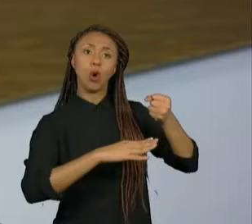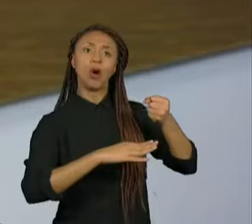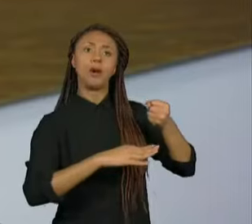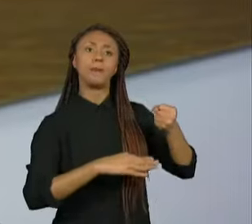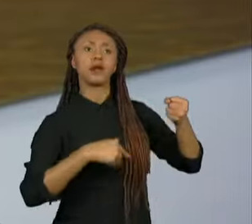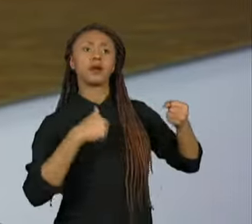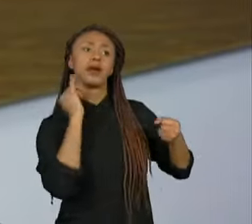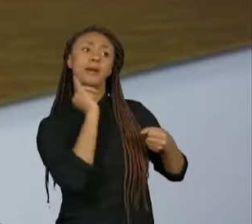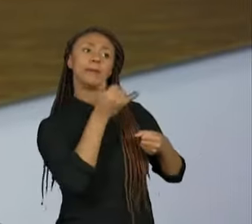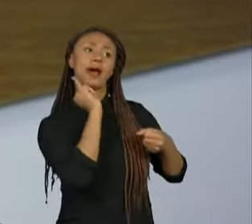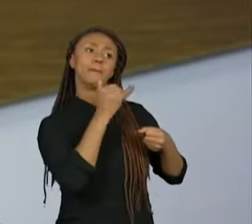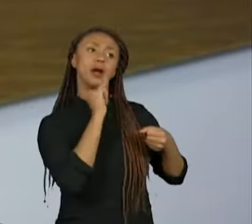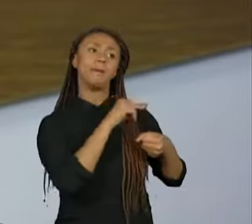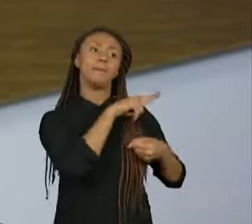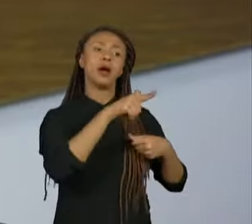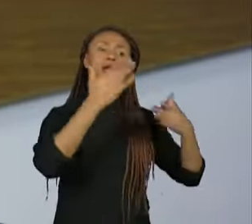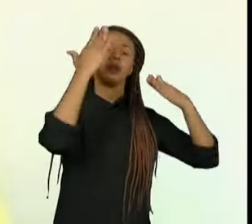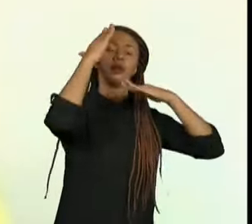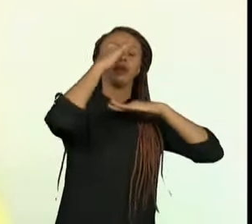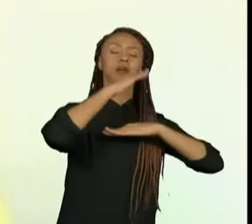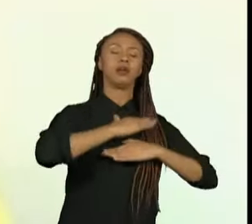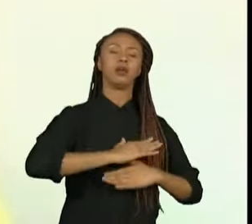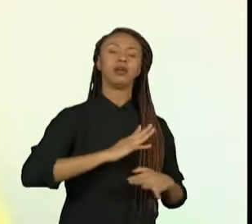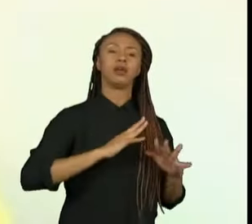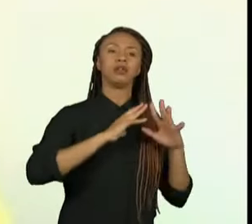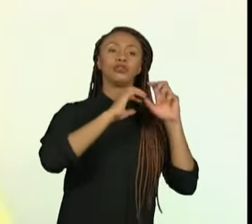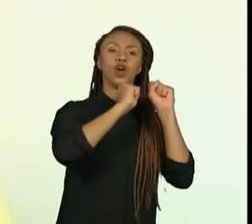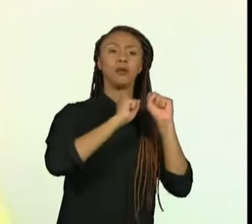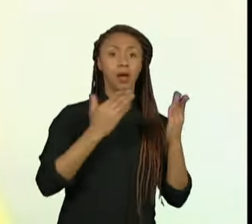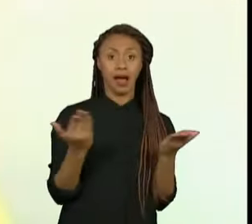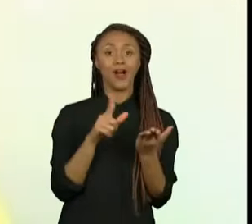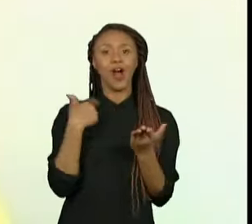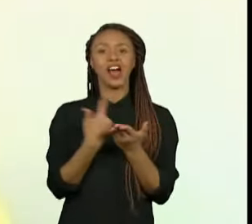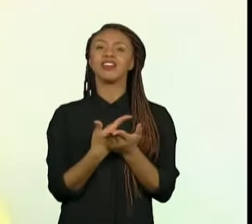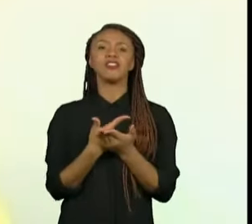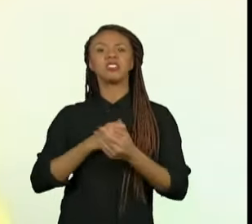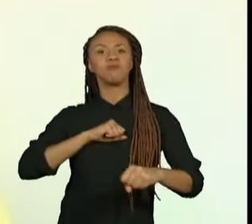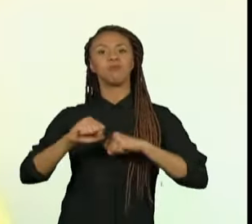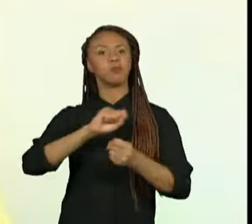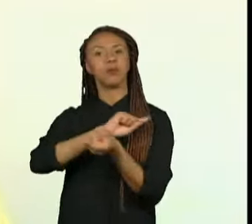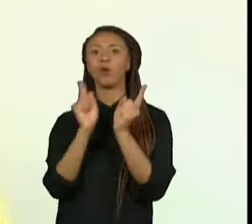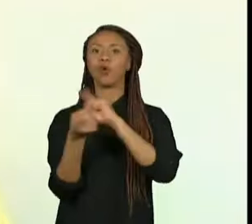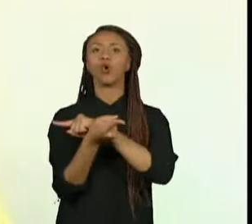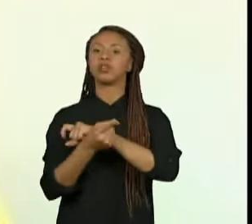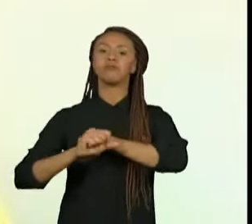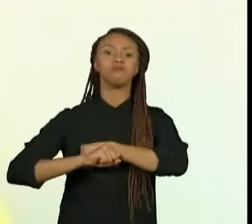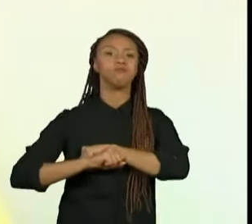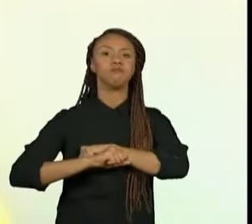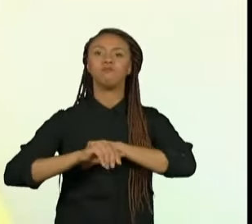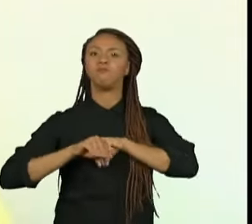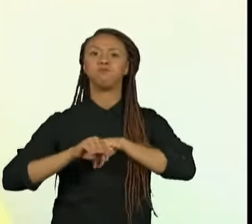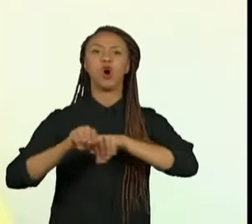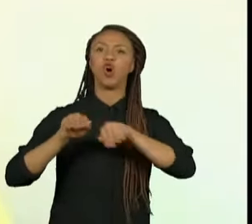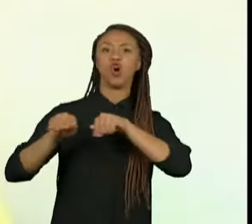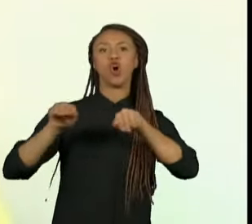acordar. Infelizmente, ela perdura. Mas uma coisa que eu queria te perguntar, que eu acho assim